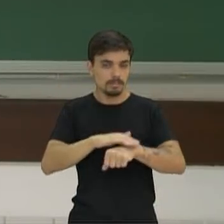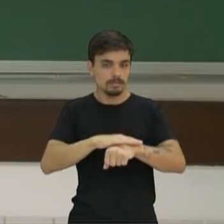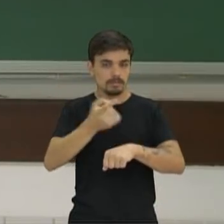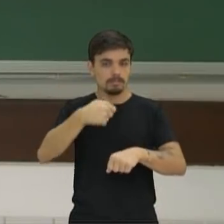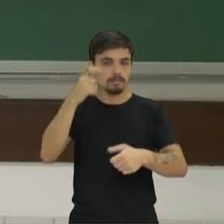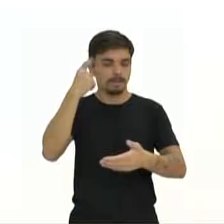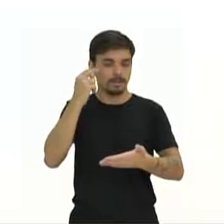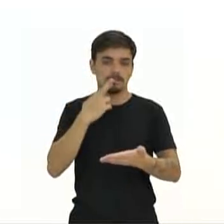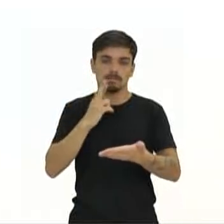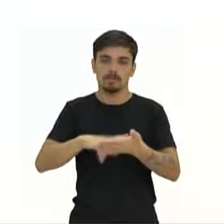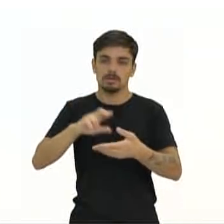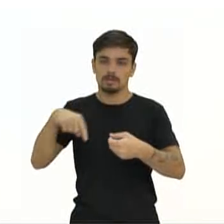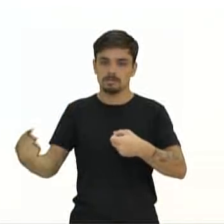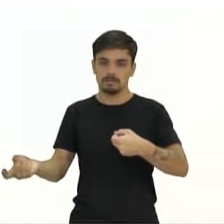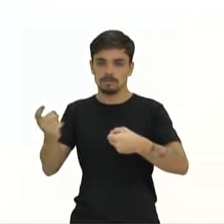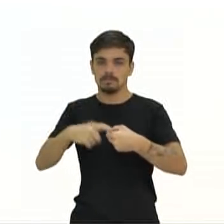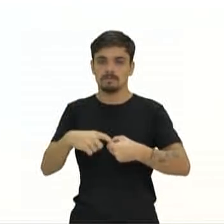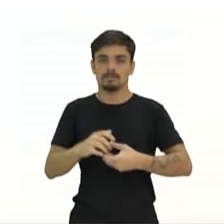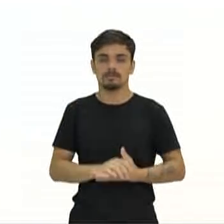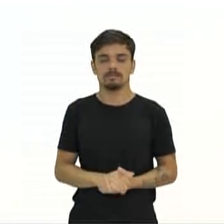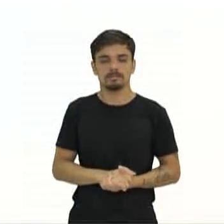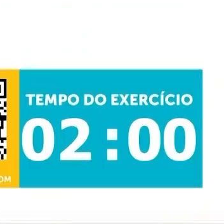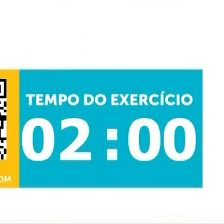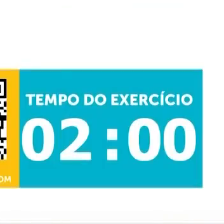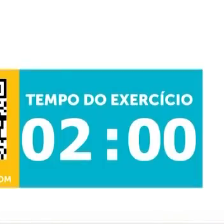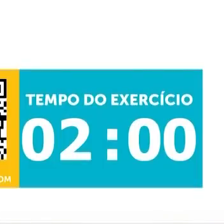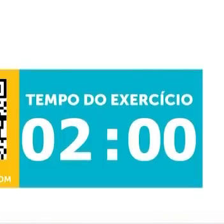escrever aí no seu caderno e eu volto já.